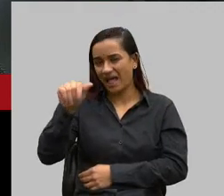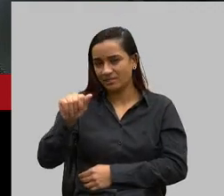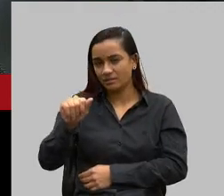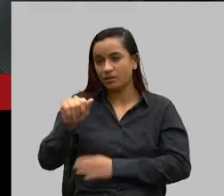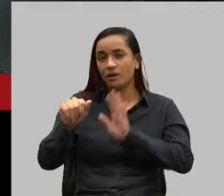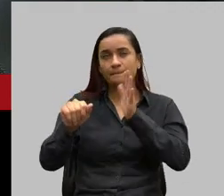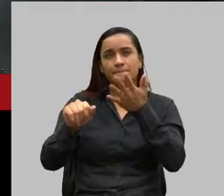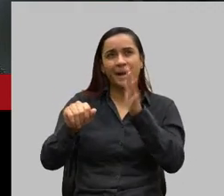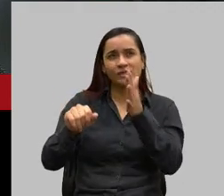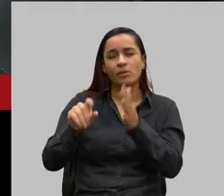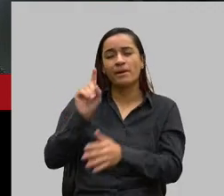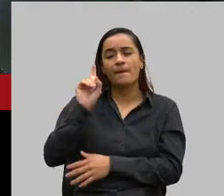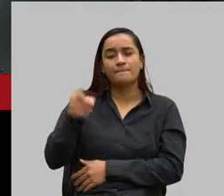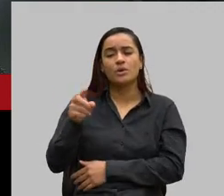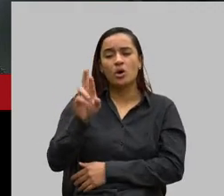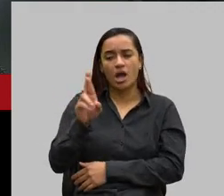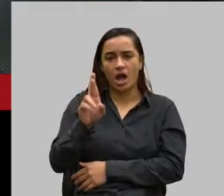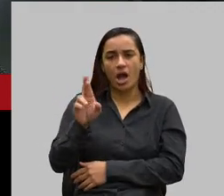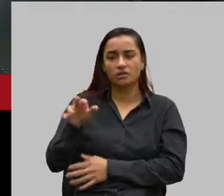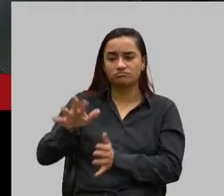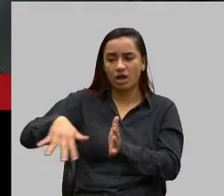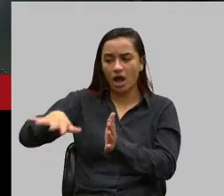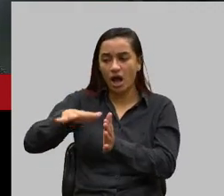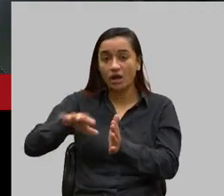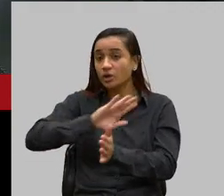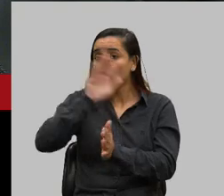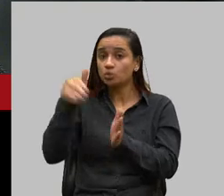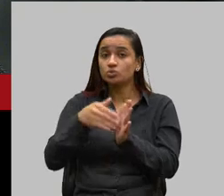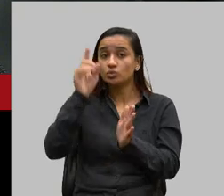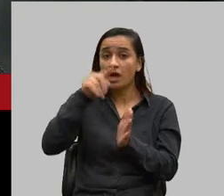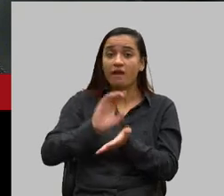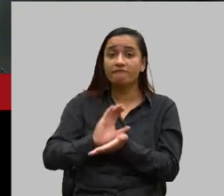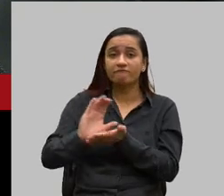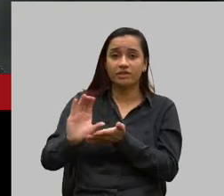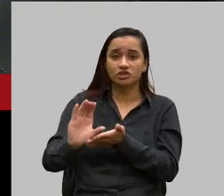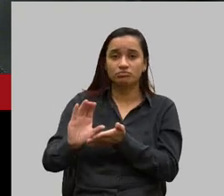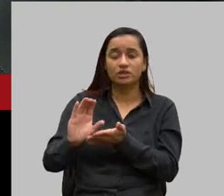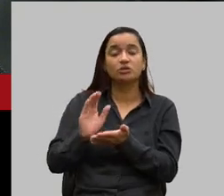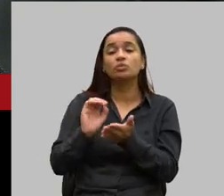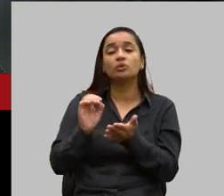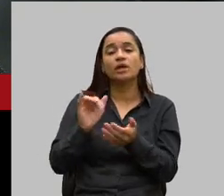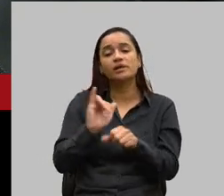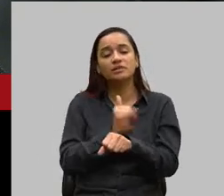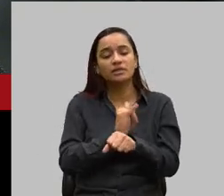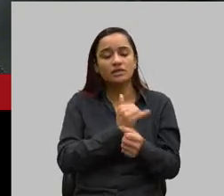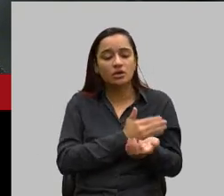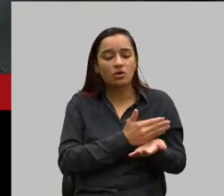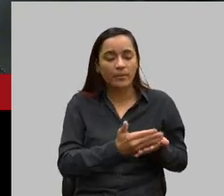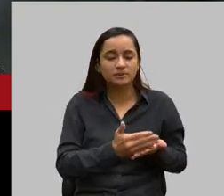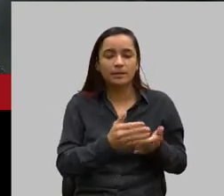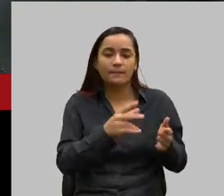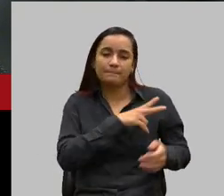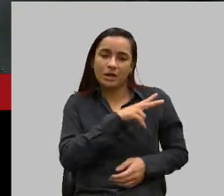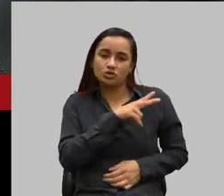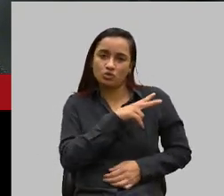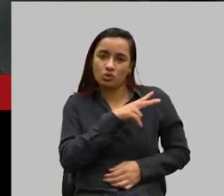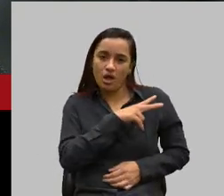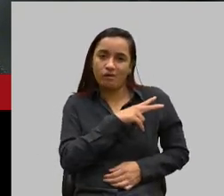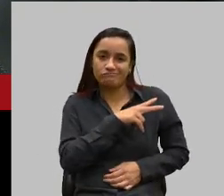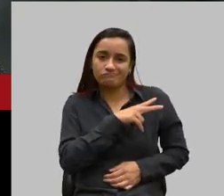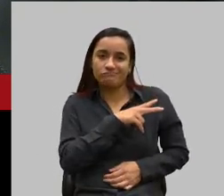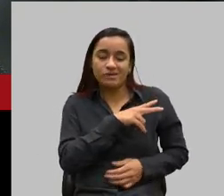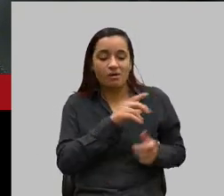1000 a diária tudo investimento é de iniciativa privada de pequenos